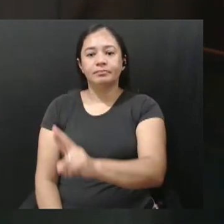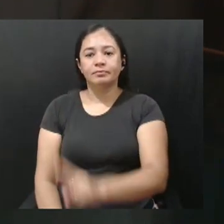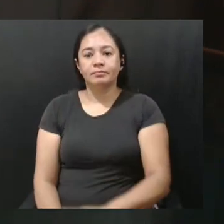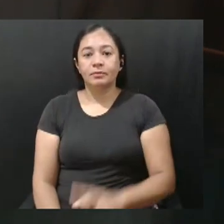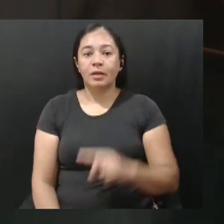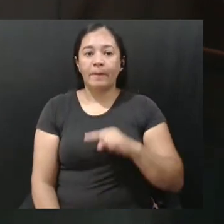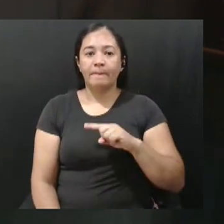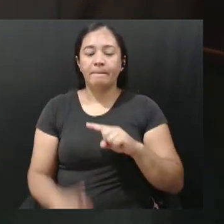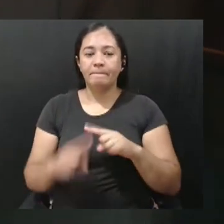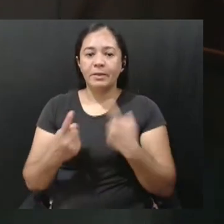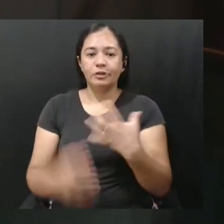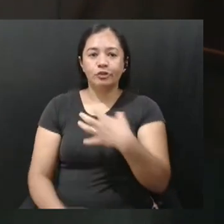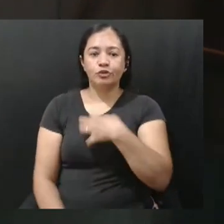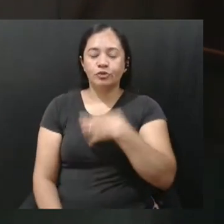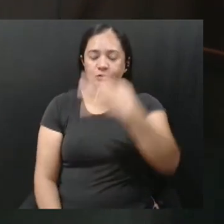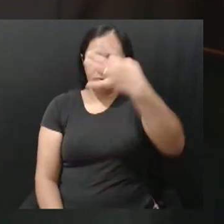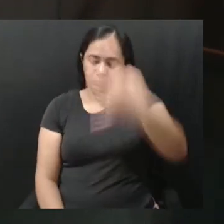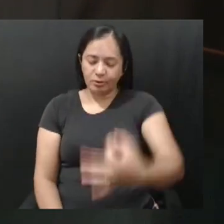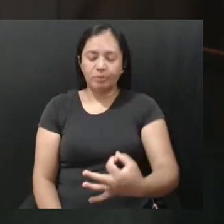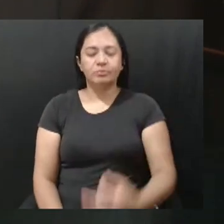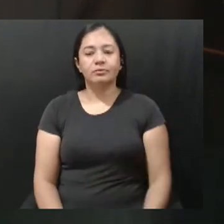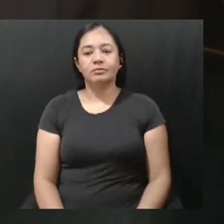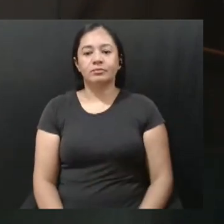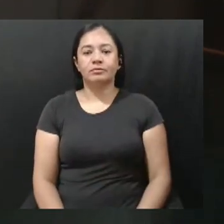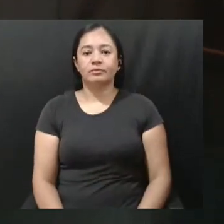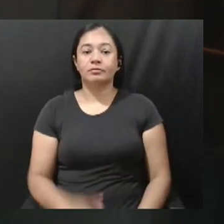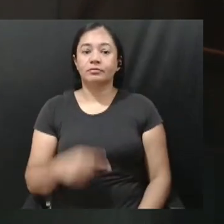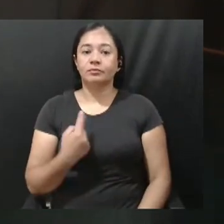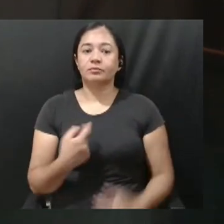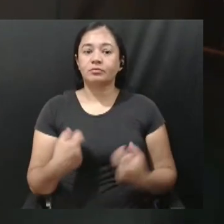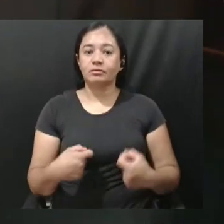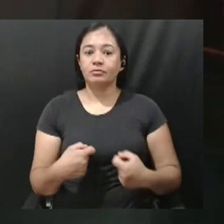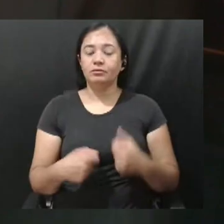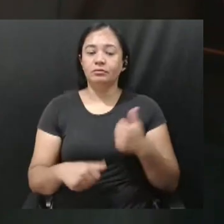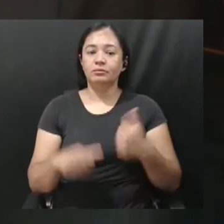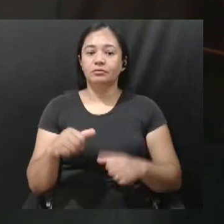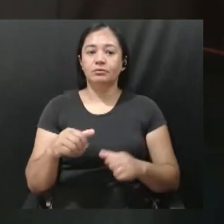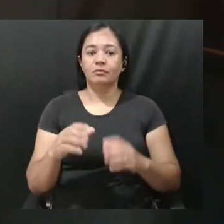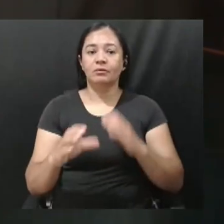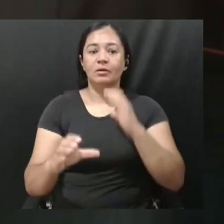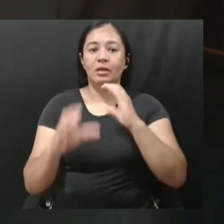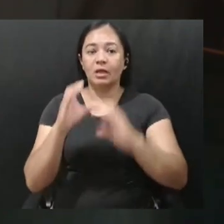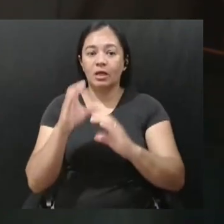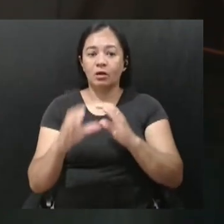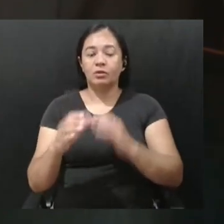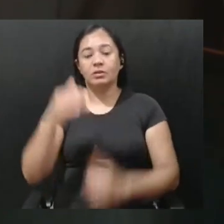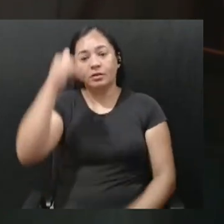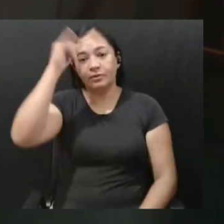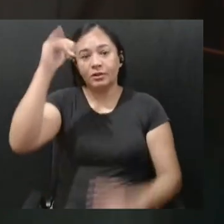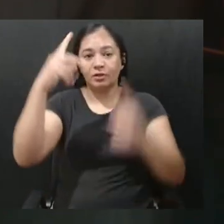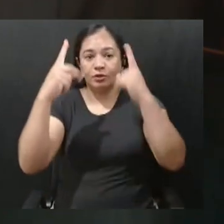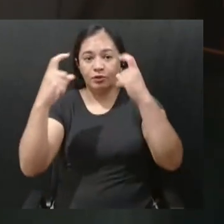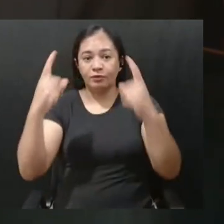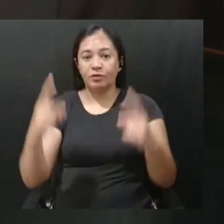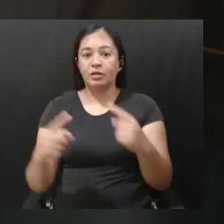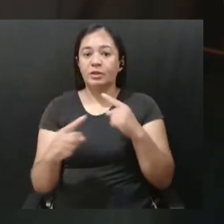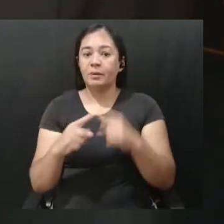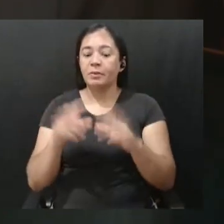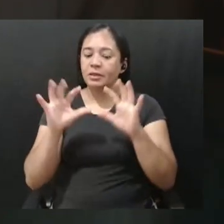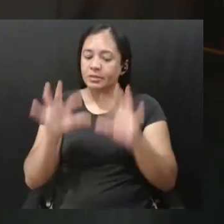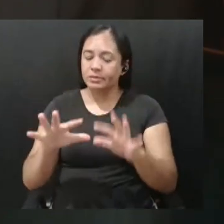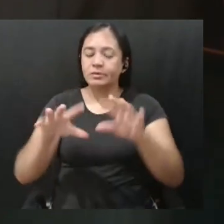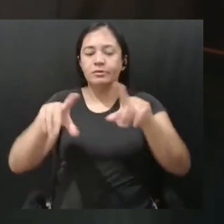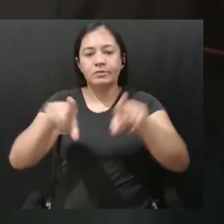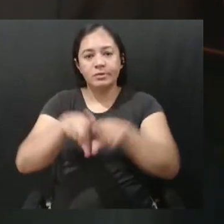A gente tem também que analisar essa questão da comunicação não violenta, né? Porque isso também pode gerar um clima